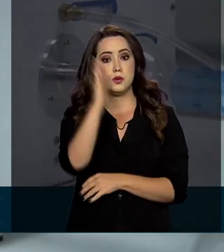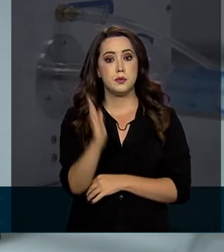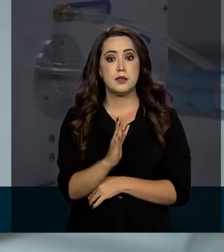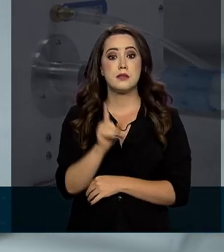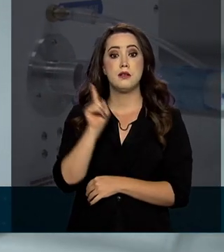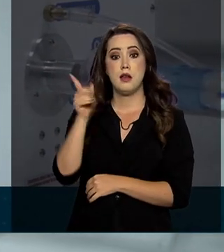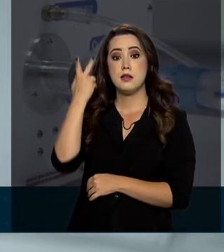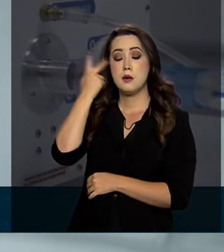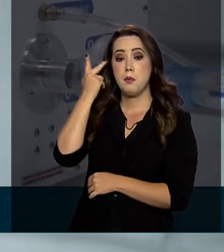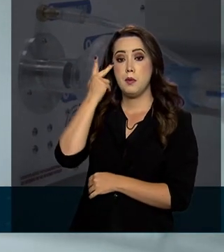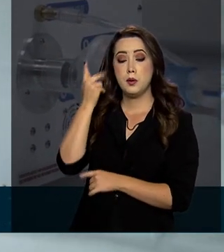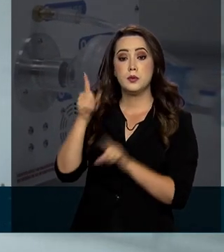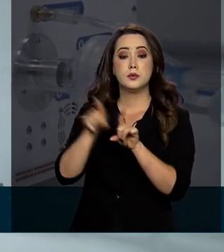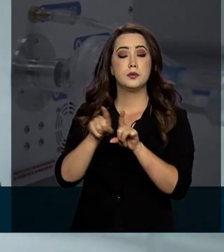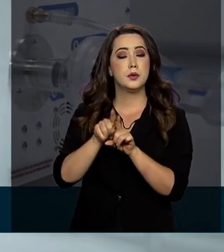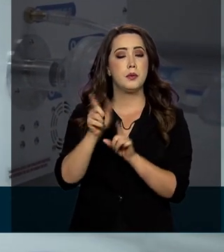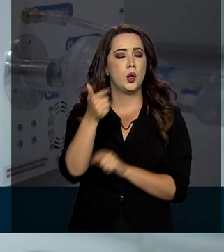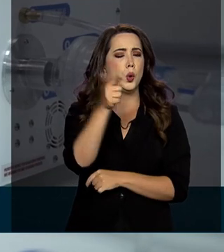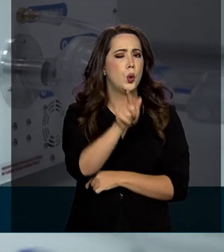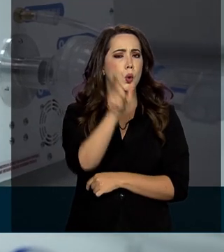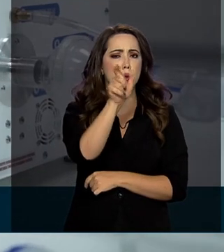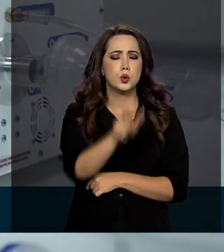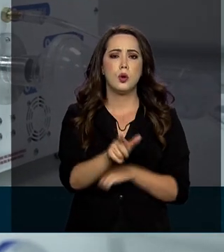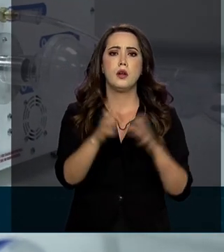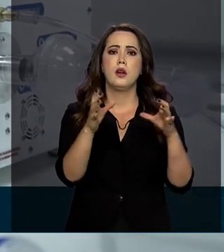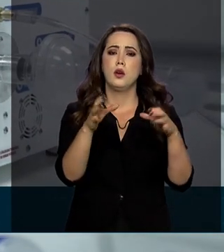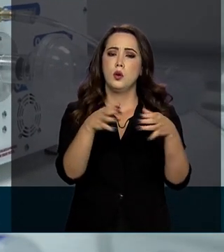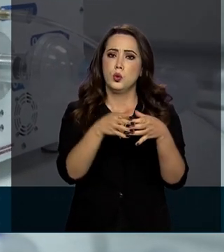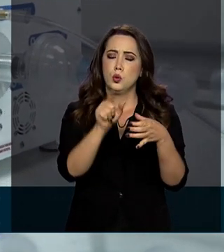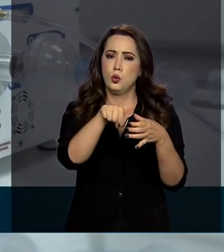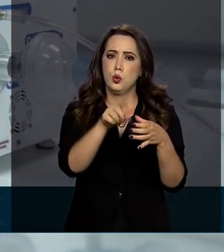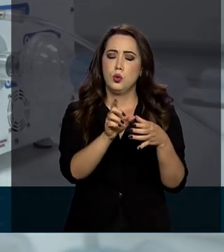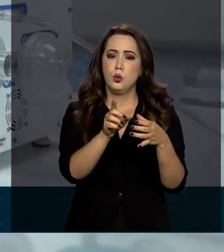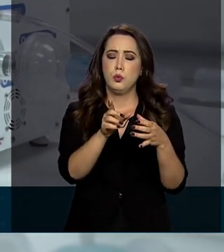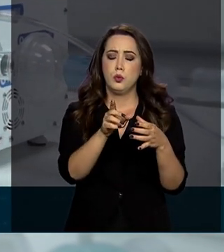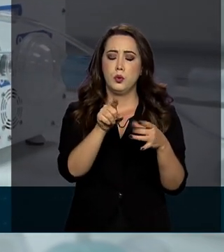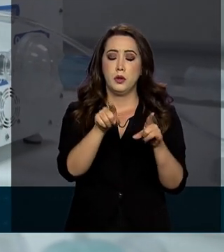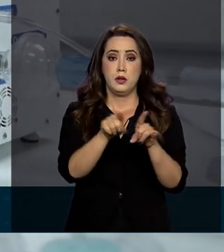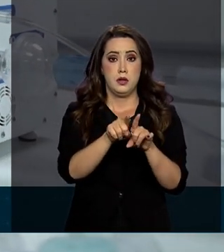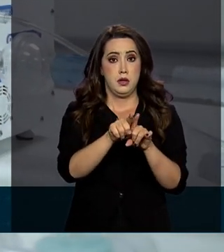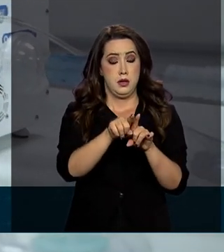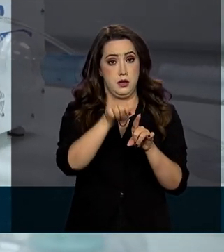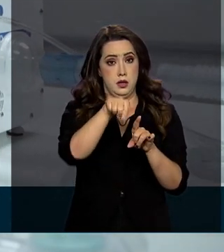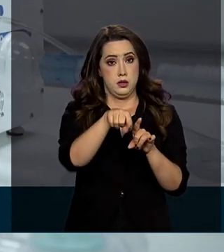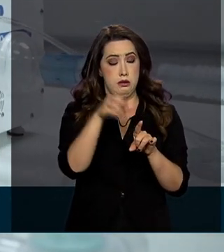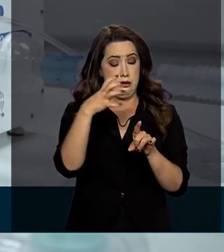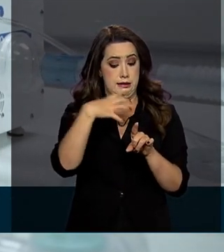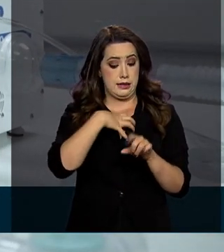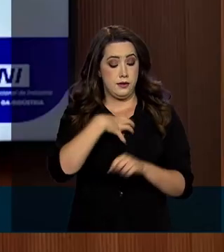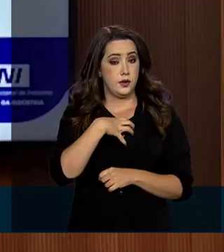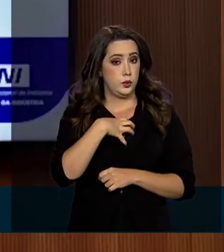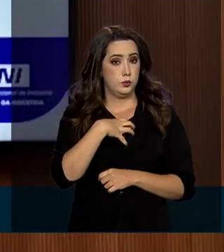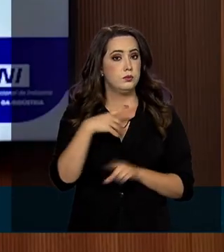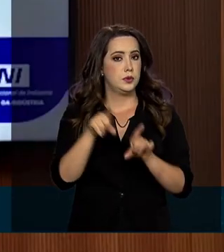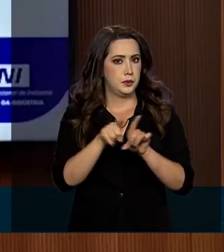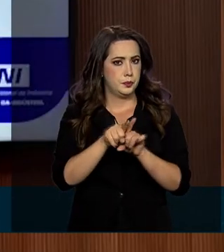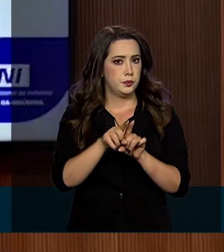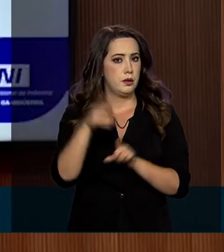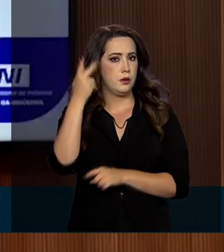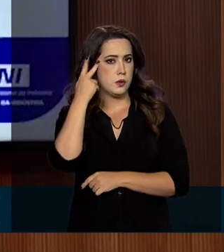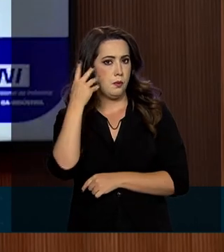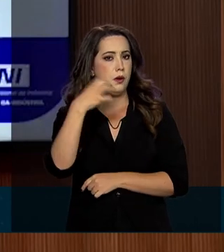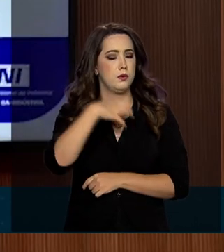São Paulo e o Serviço Nacional de Aprendizagem Industrial, Cimatec, de Salvador, na Bahia. É uma